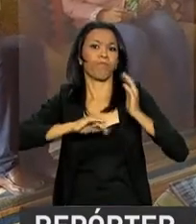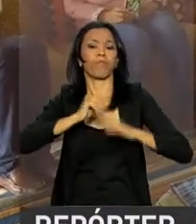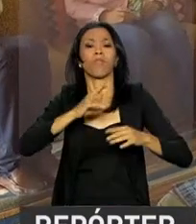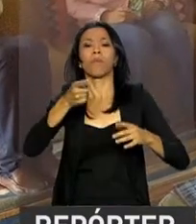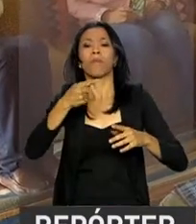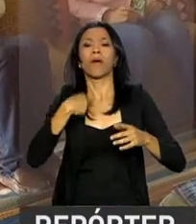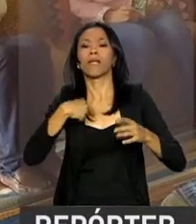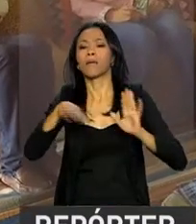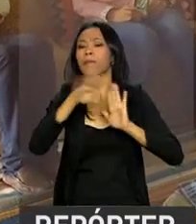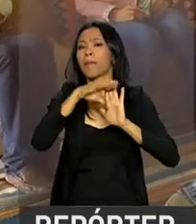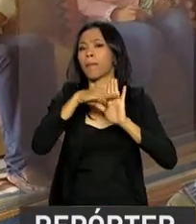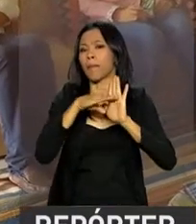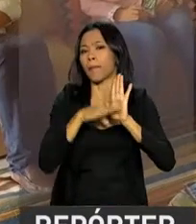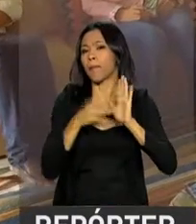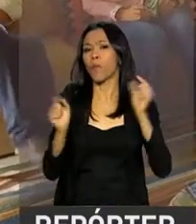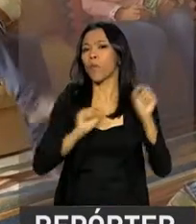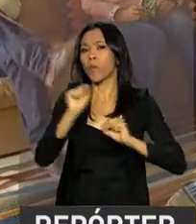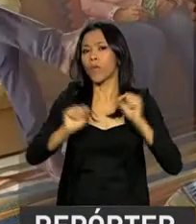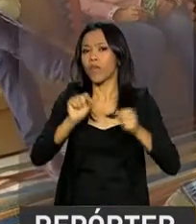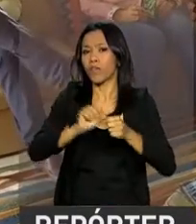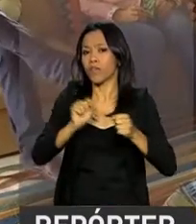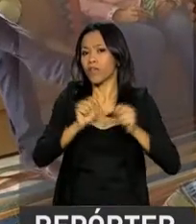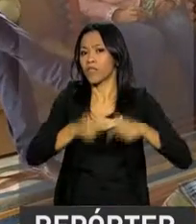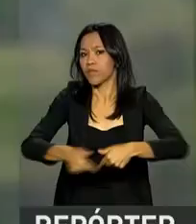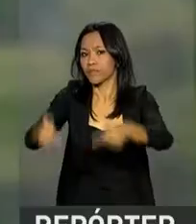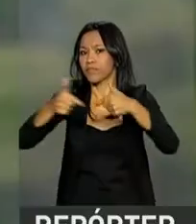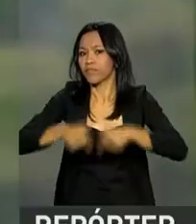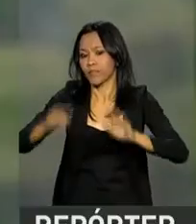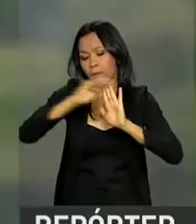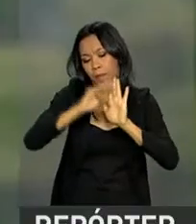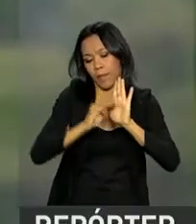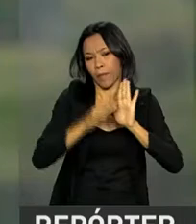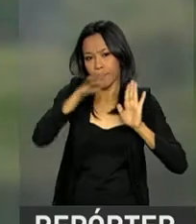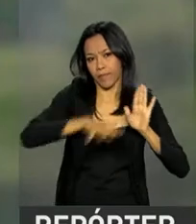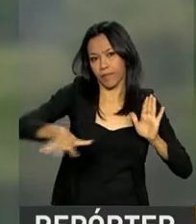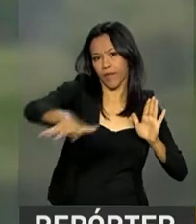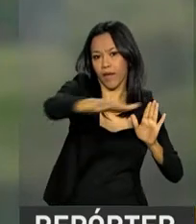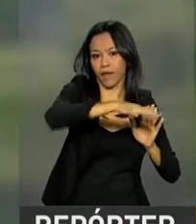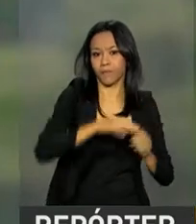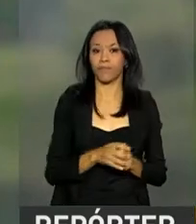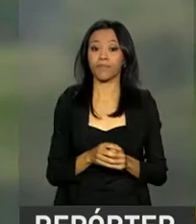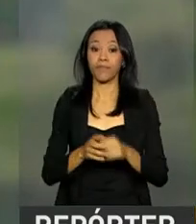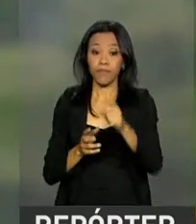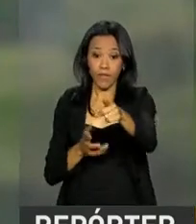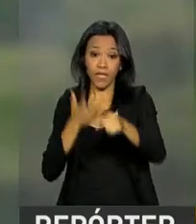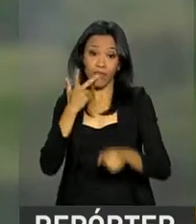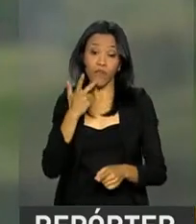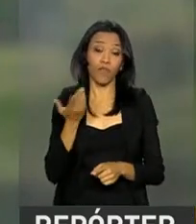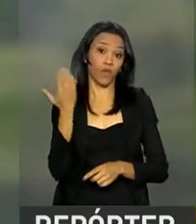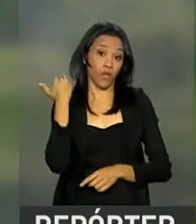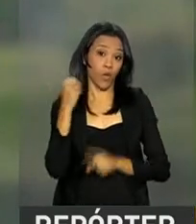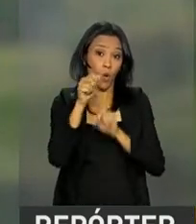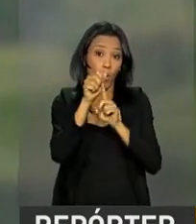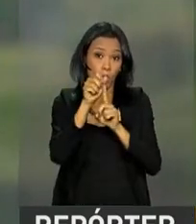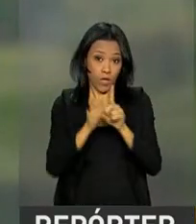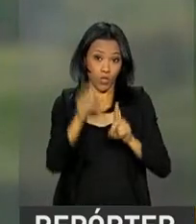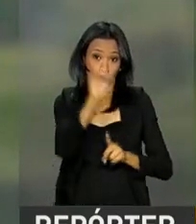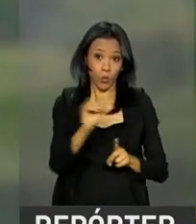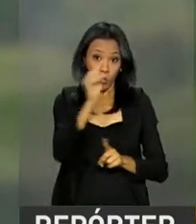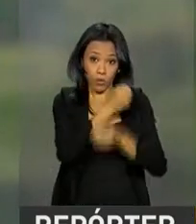ações pela região na chamada carta cayman e isso foi em outubro do ano passado o nosso evento